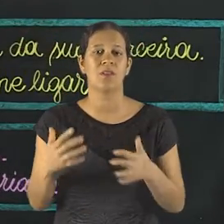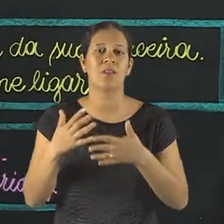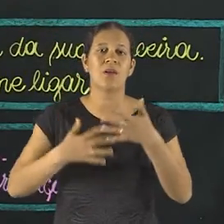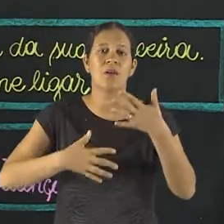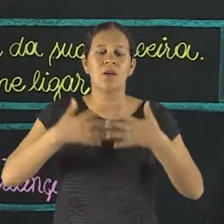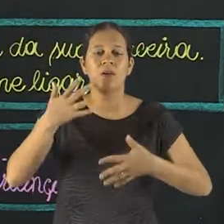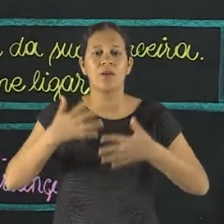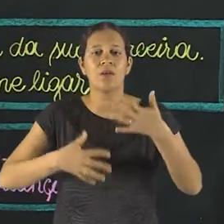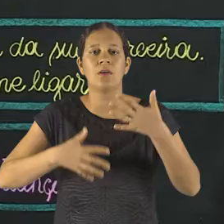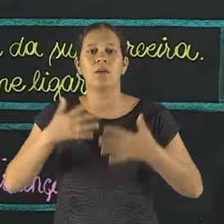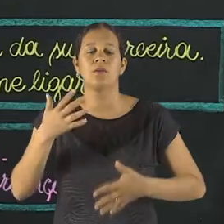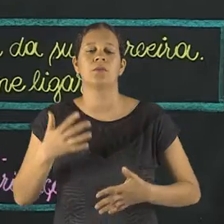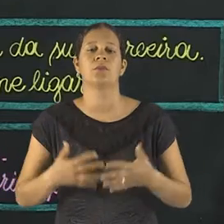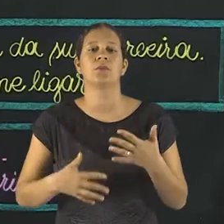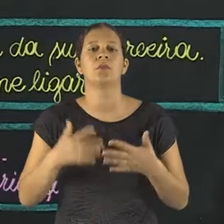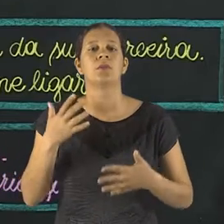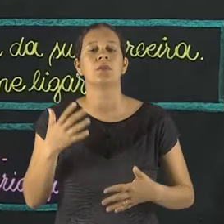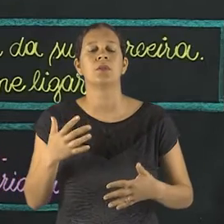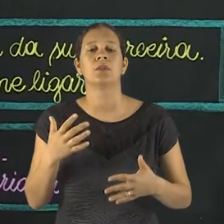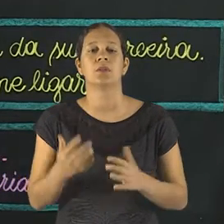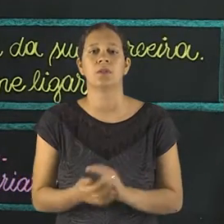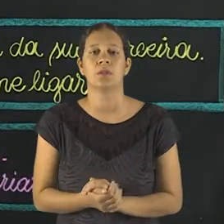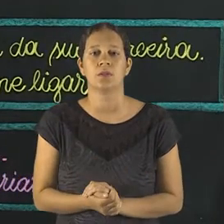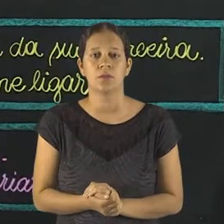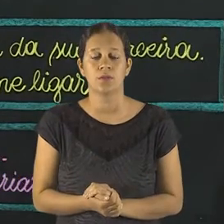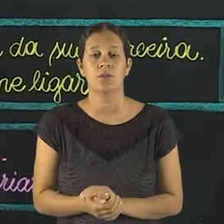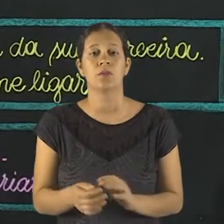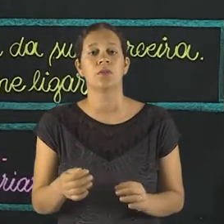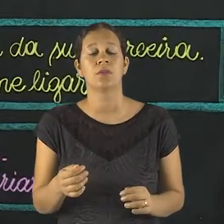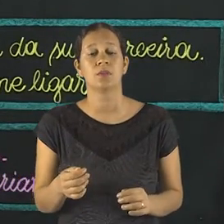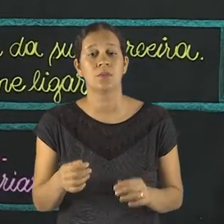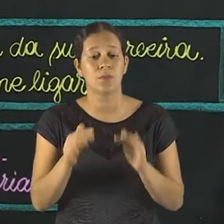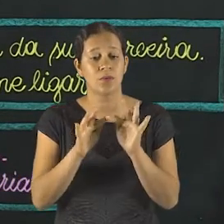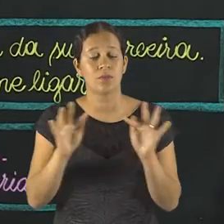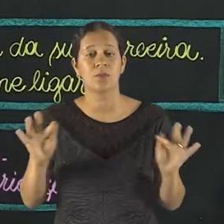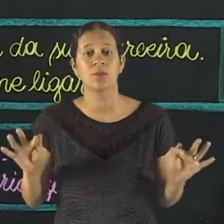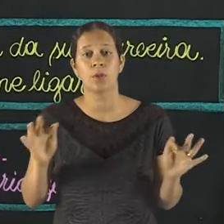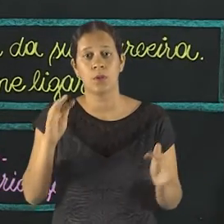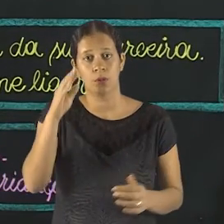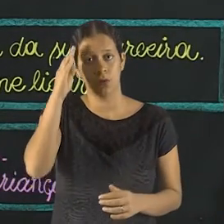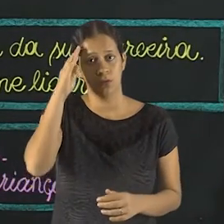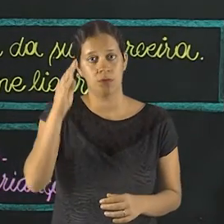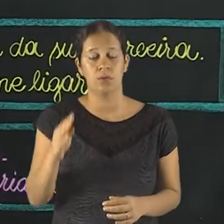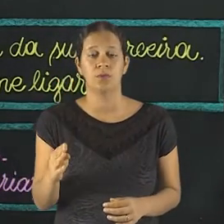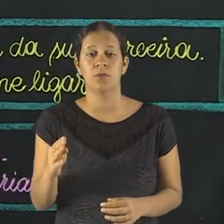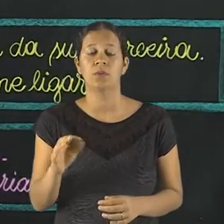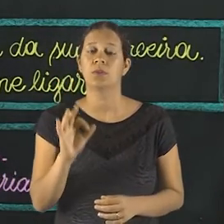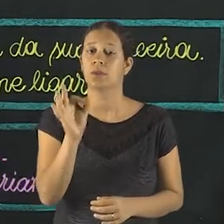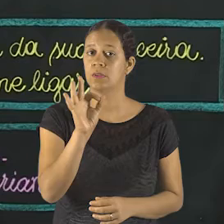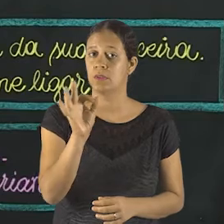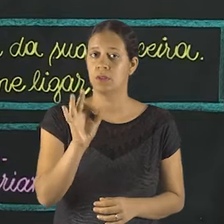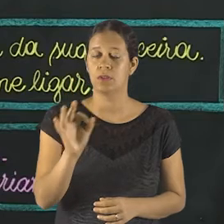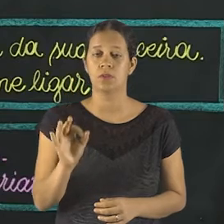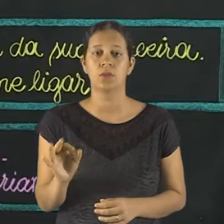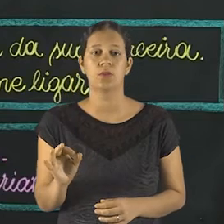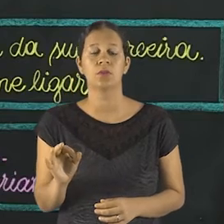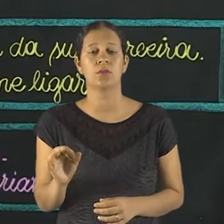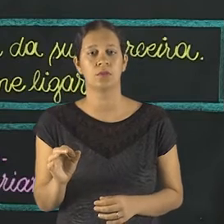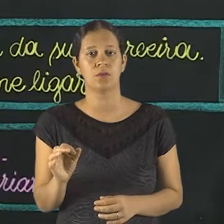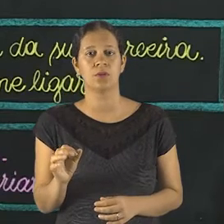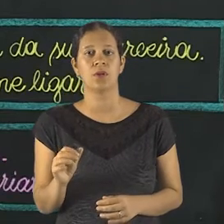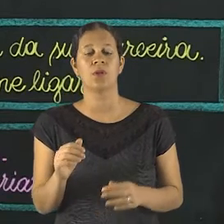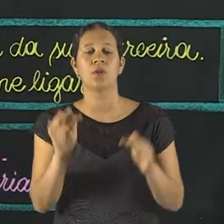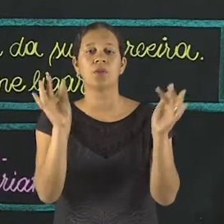Essa informação, só atrapalhou a vida da sua parceira, é a oração principal. Não sendo feliz